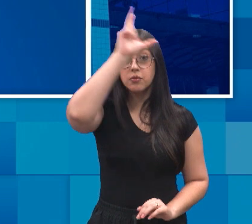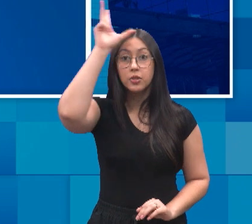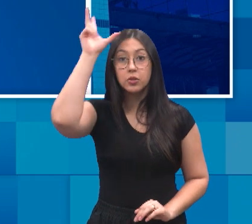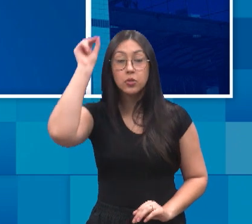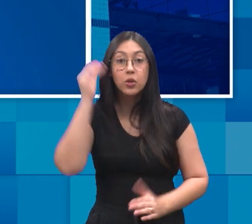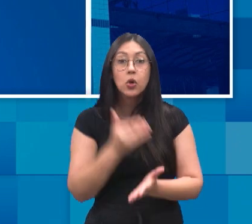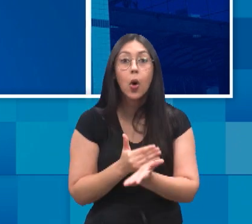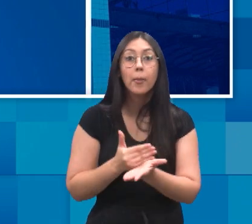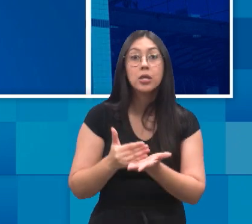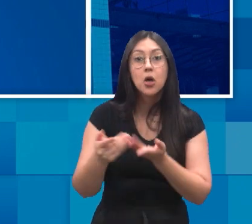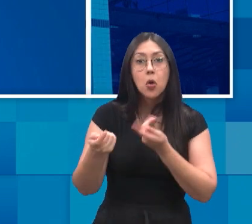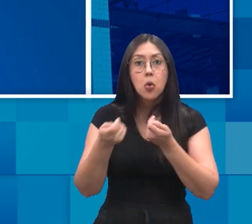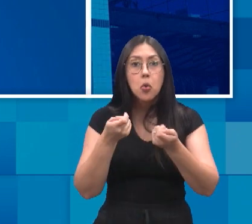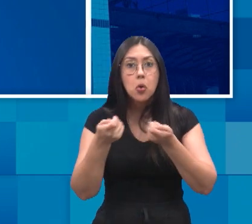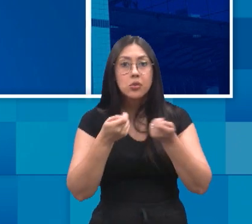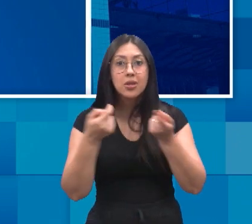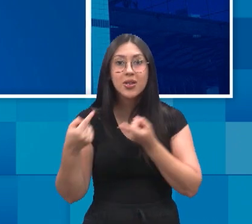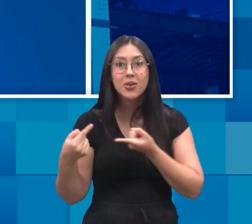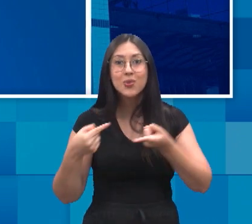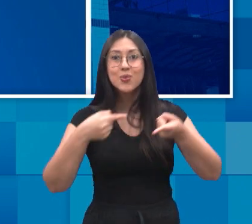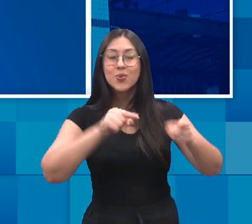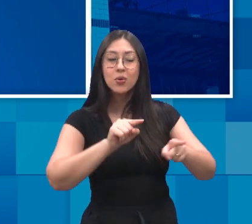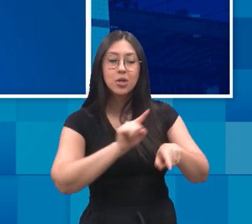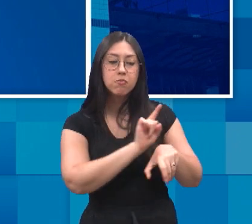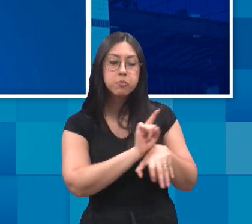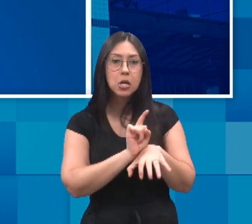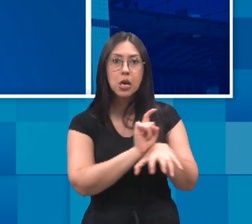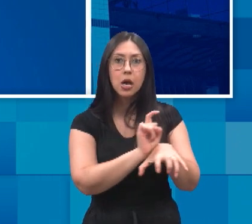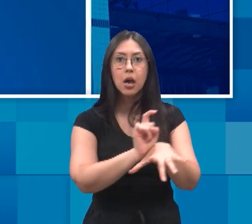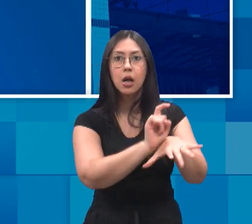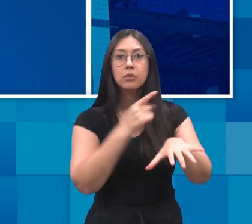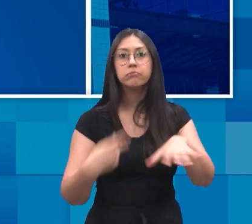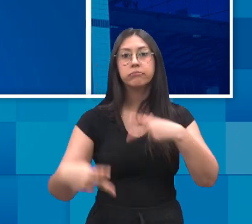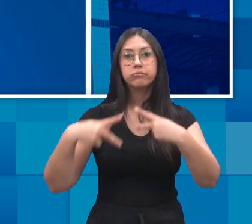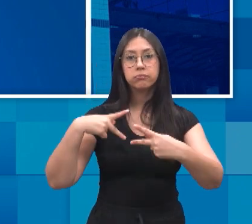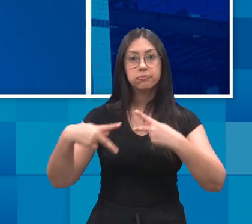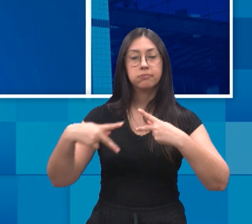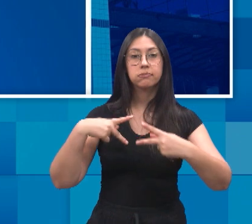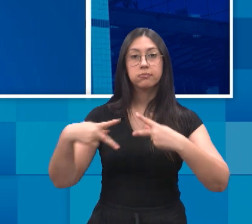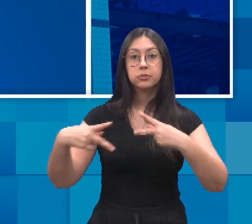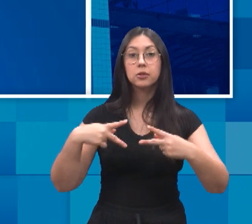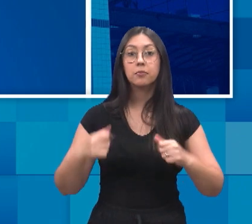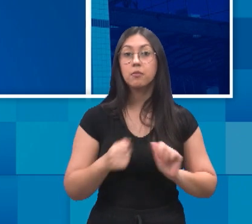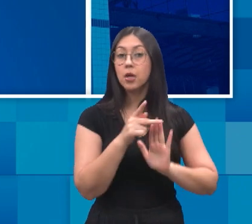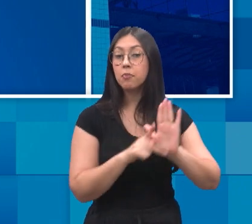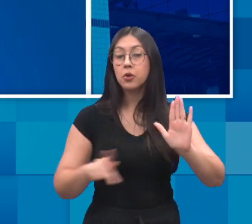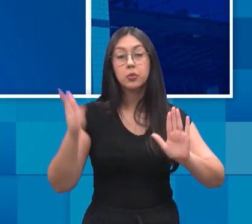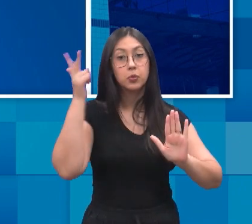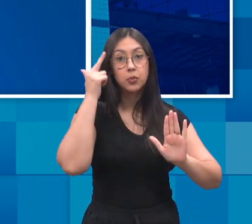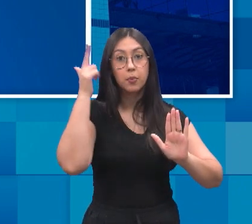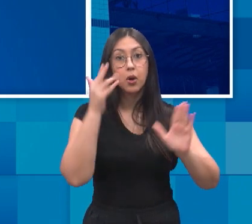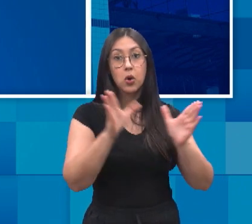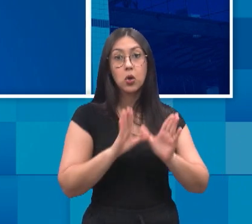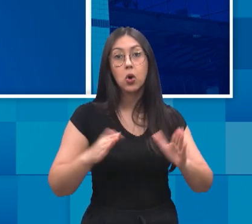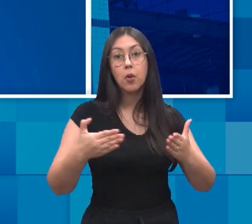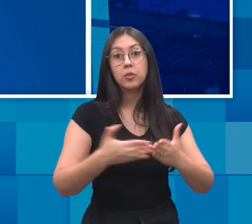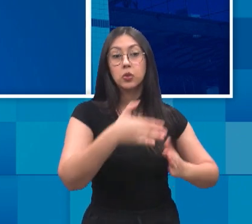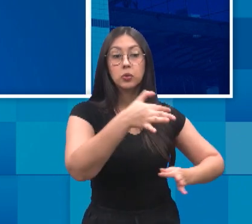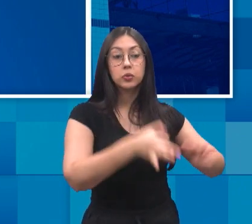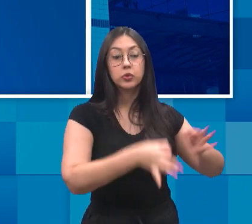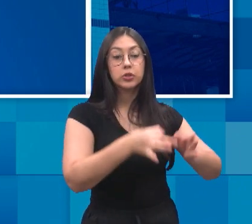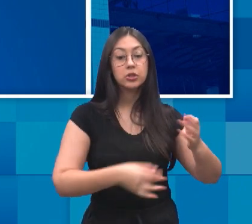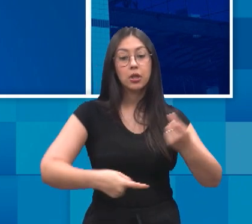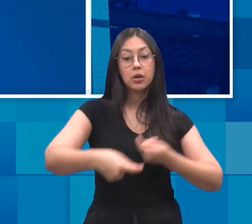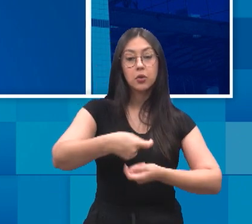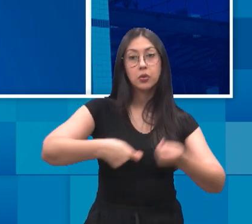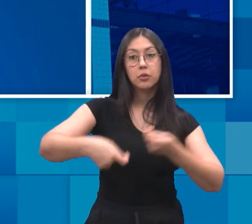de controle ao combate de escorpião no município de São José dos Campos. Rito ordinário, Comissões Justiça, Economia e